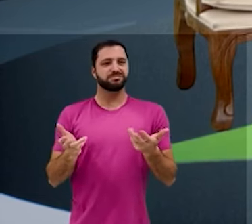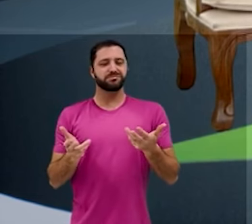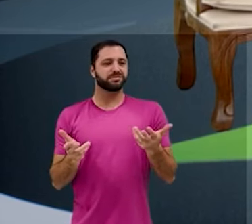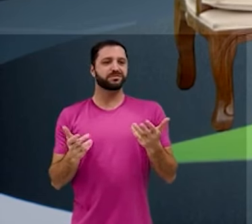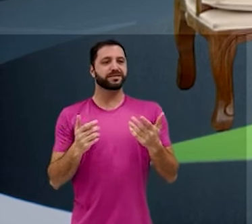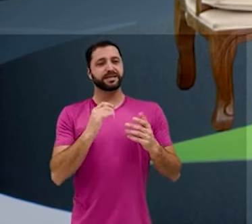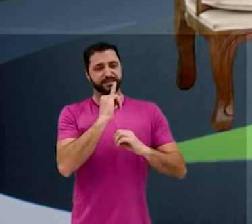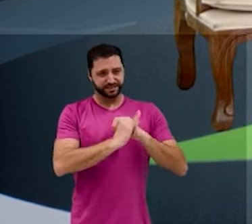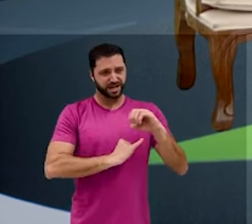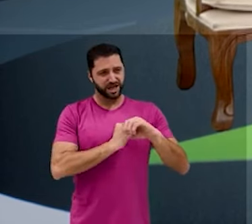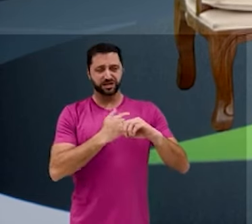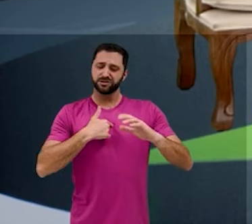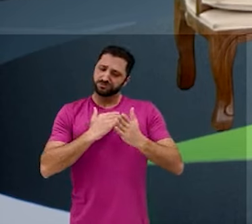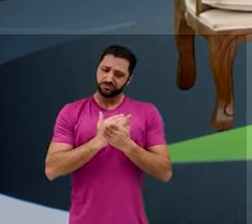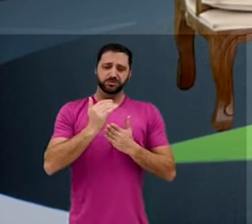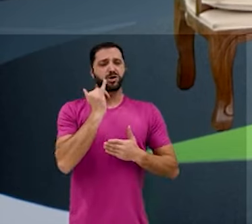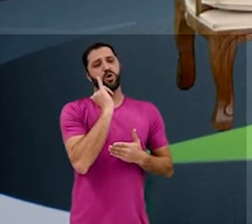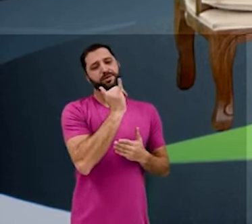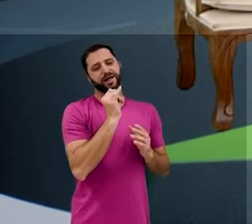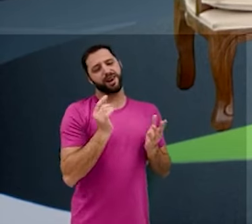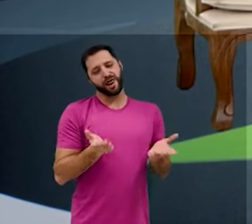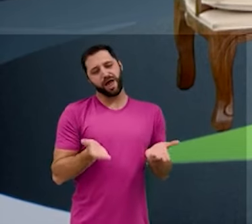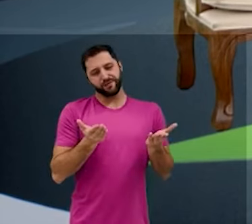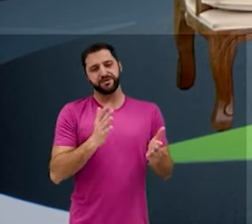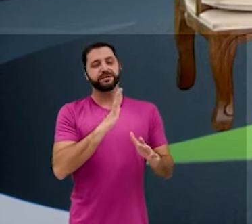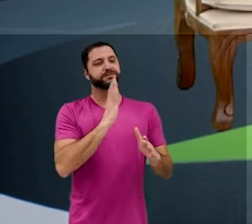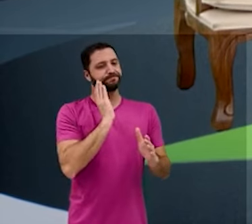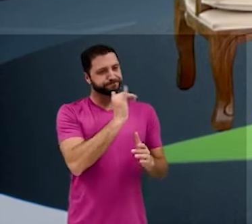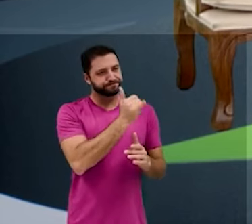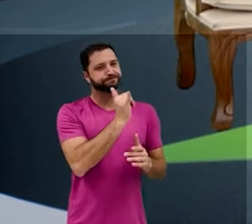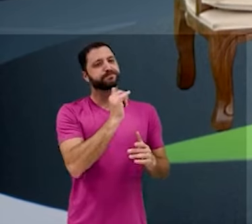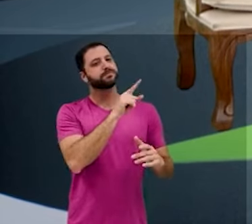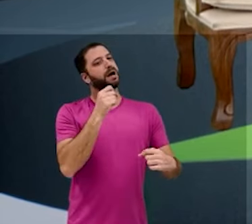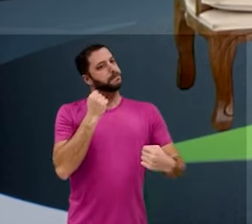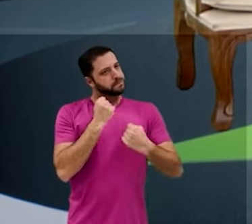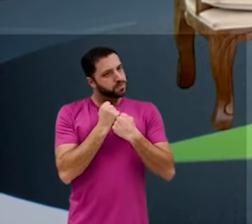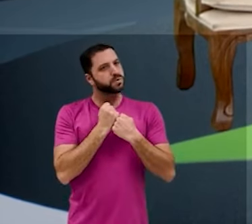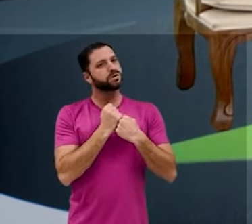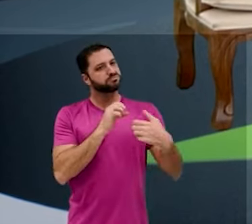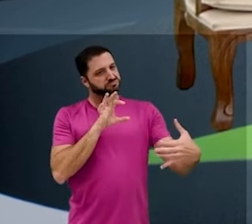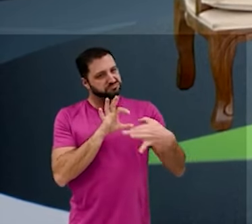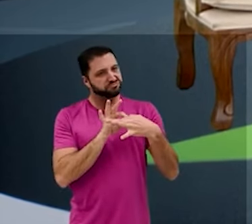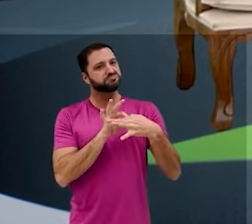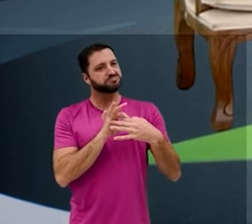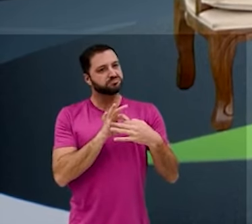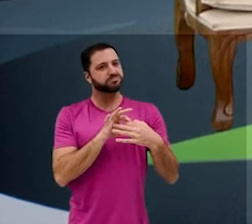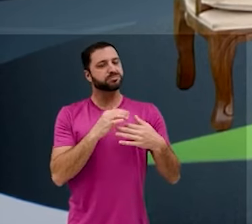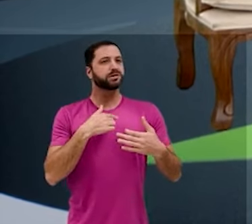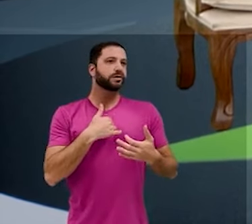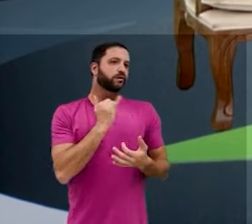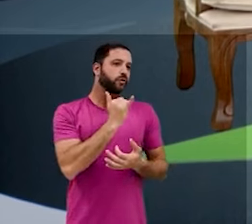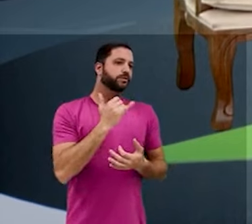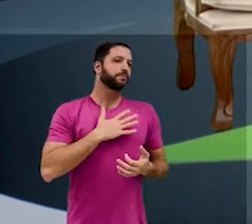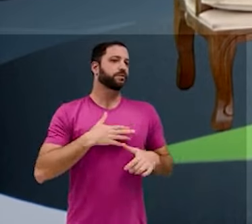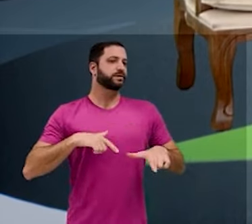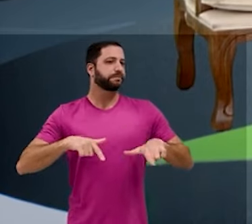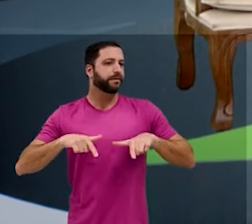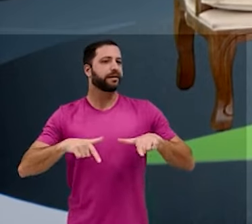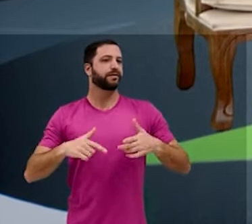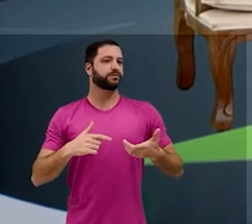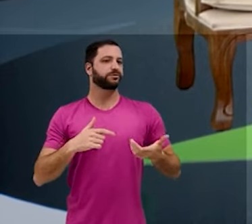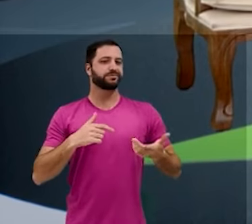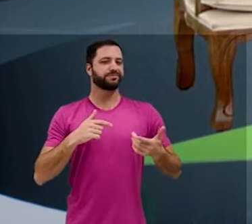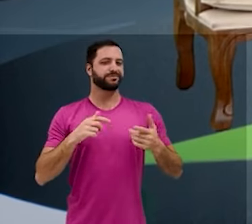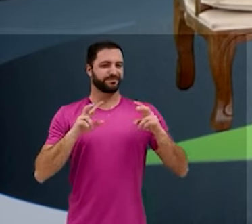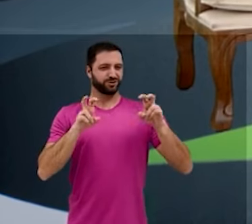para contar para as pessoas o que estava acontecendo de forma leve, mas eu recebi muito apoio e conexão. E falar também sobre o meu trabalho